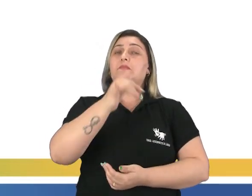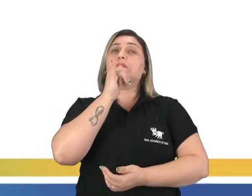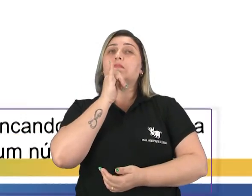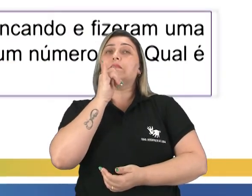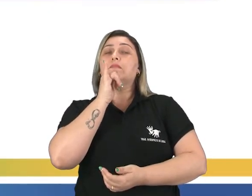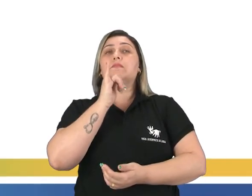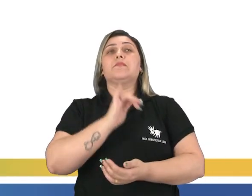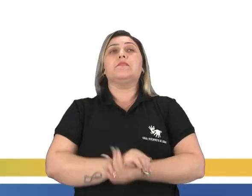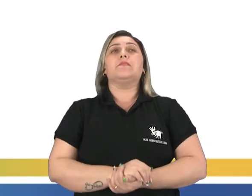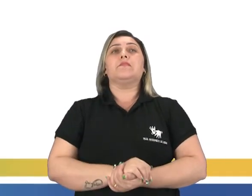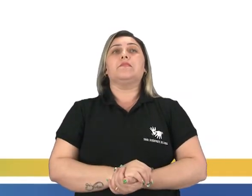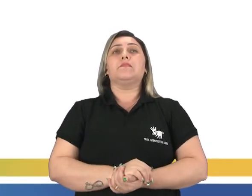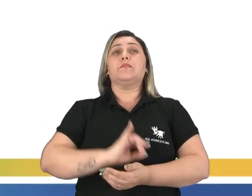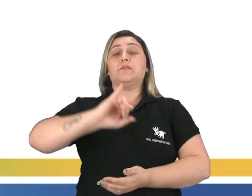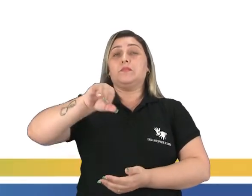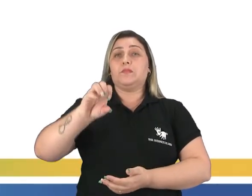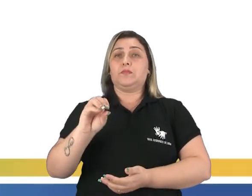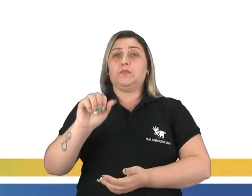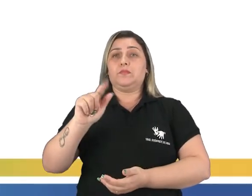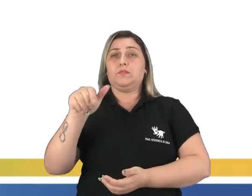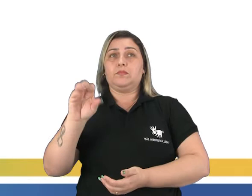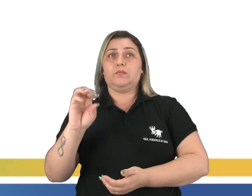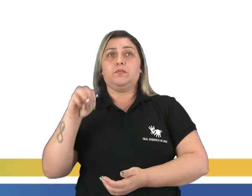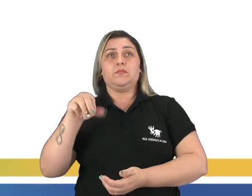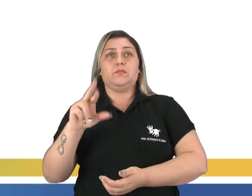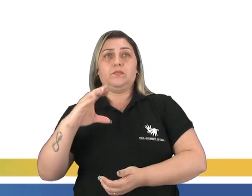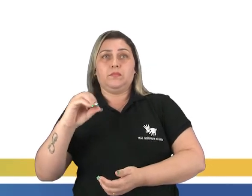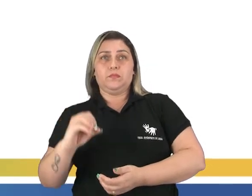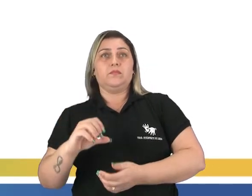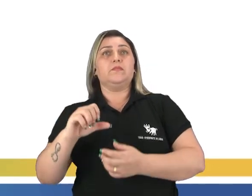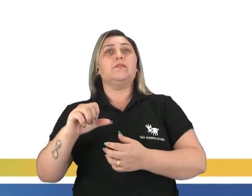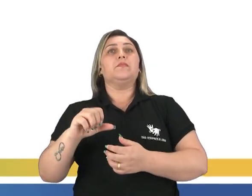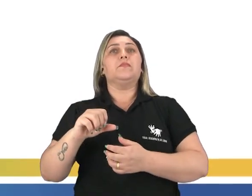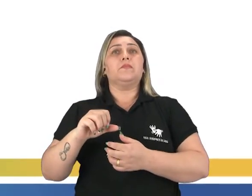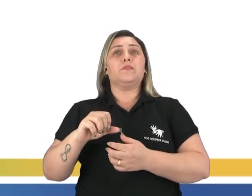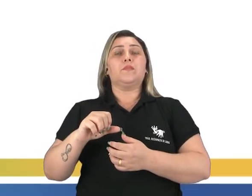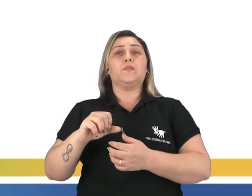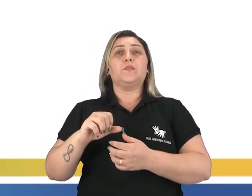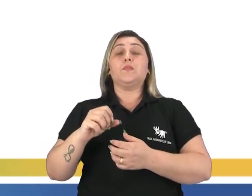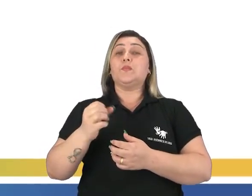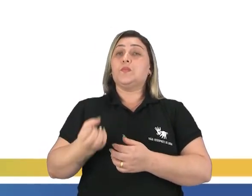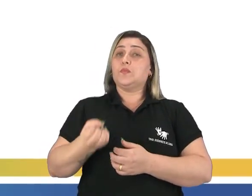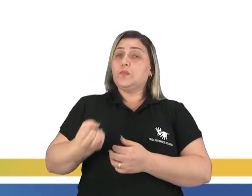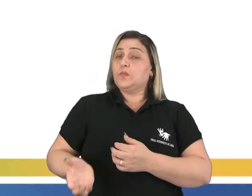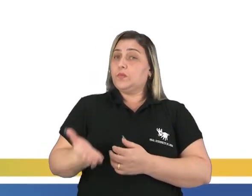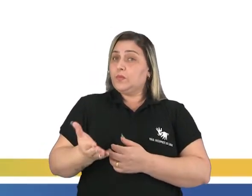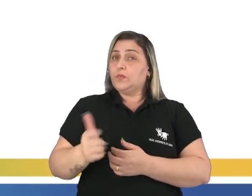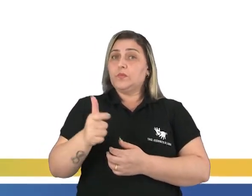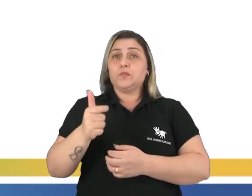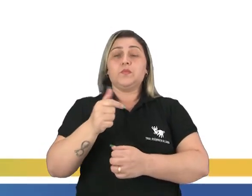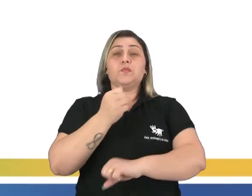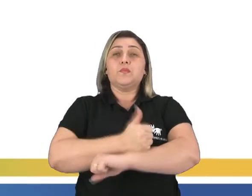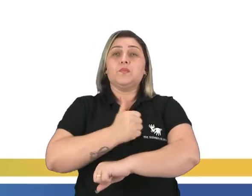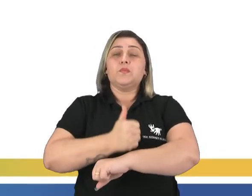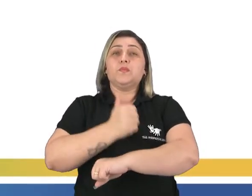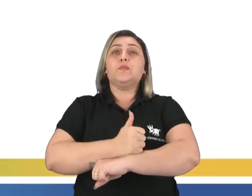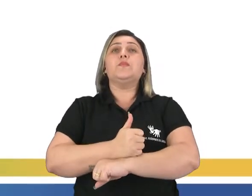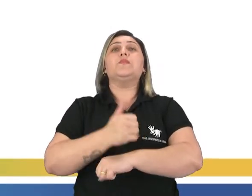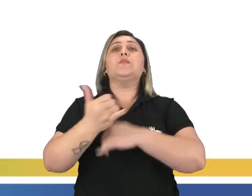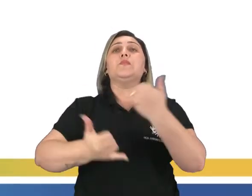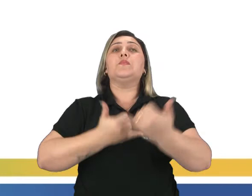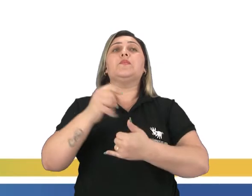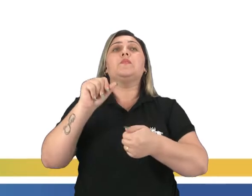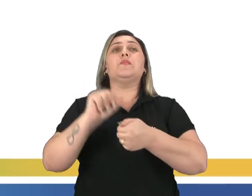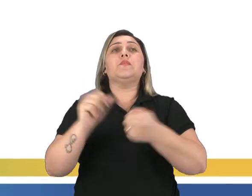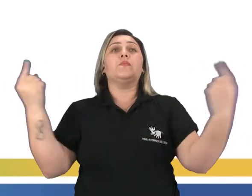vocês o exemplo 2, que fala o seguinte: João e Marcos estavam com um dado não viciado, brincando, e